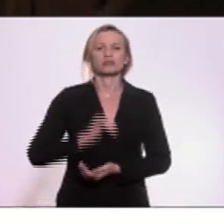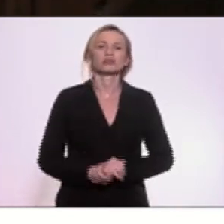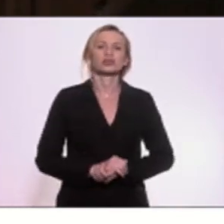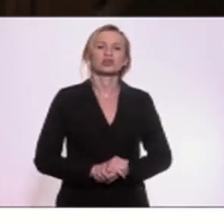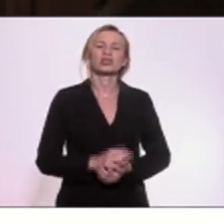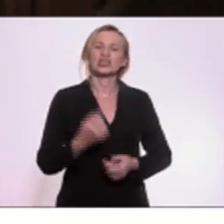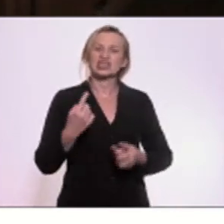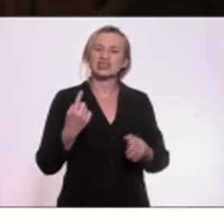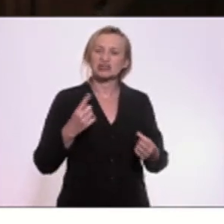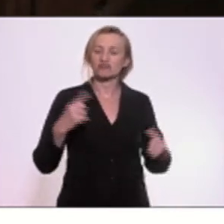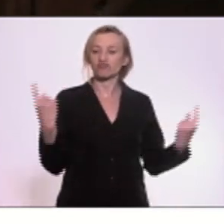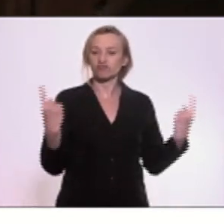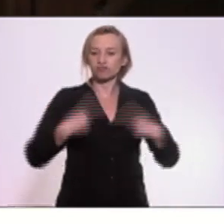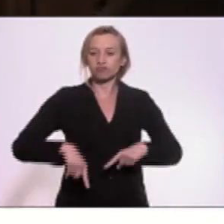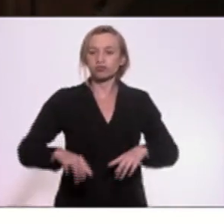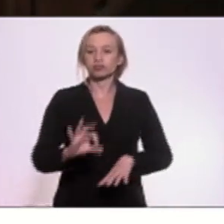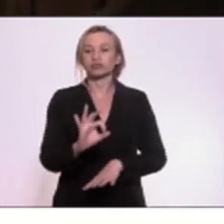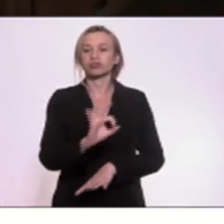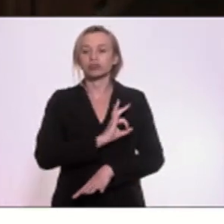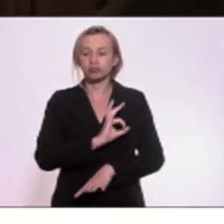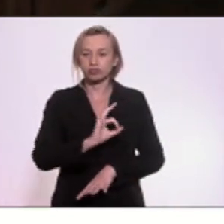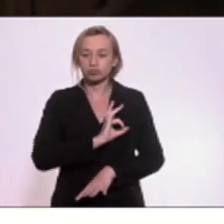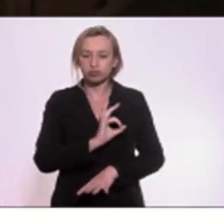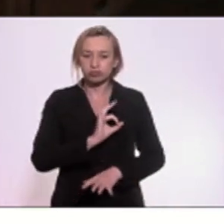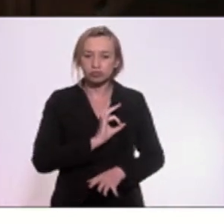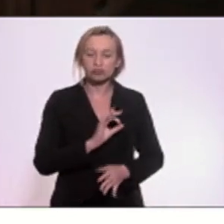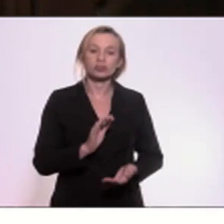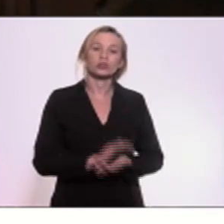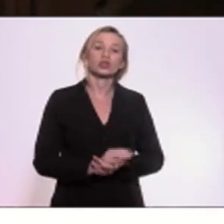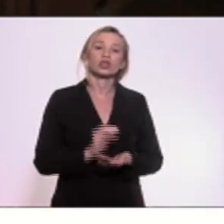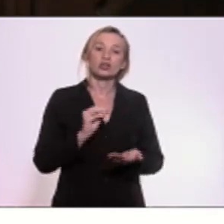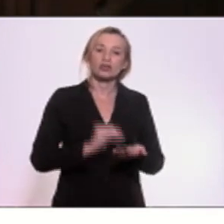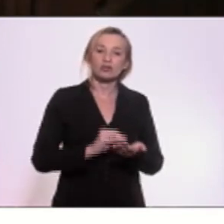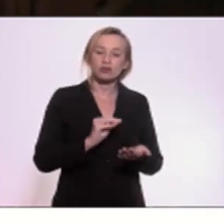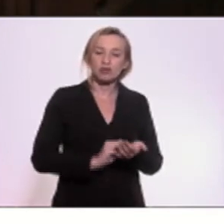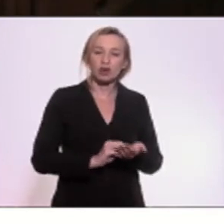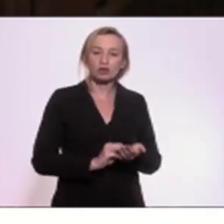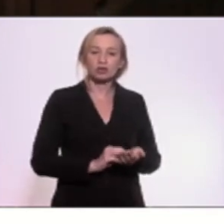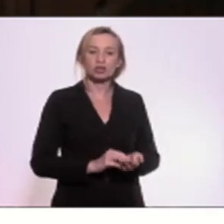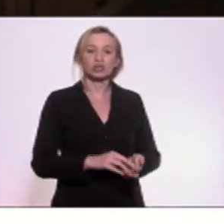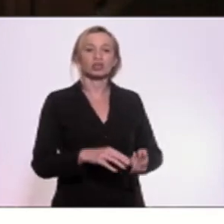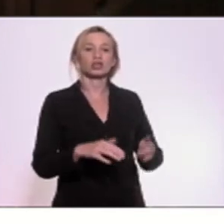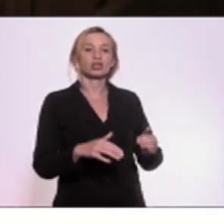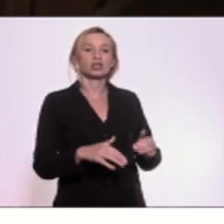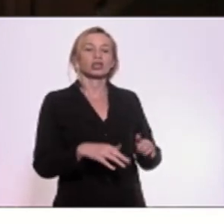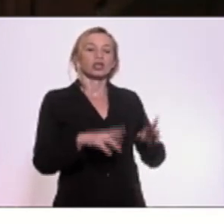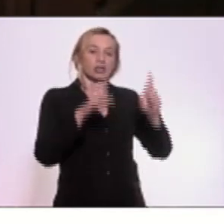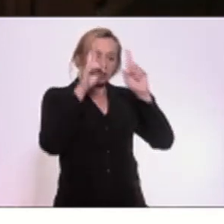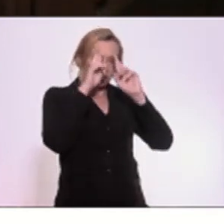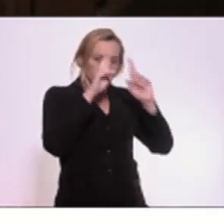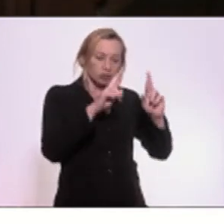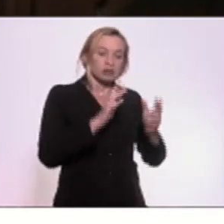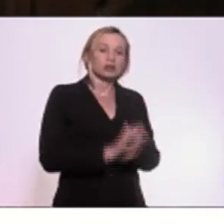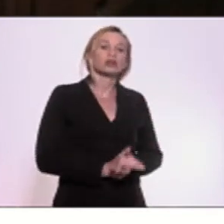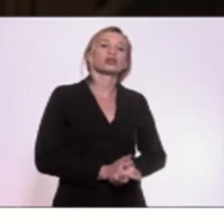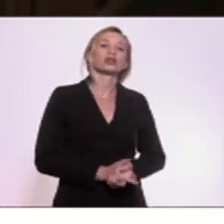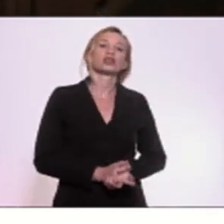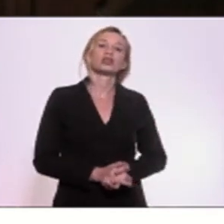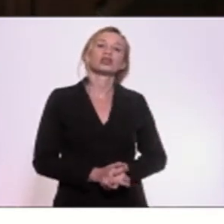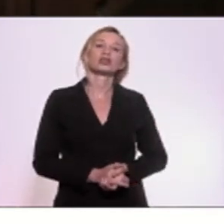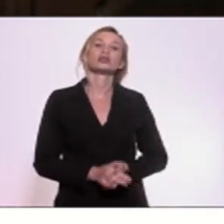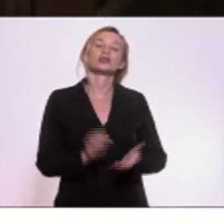confrontos policiais, no desrespeito ao ser humano, no desrespeito